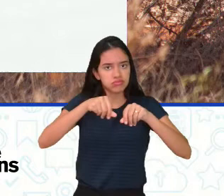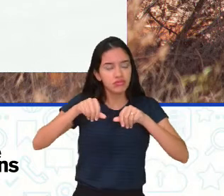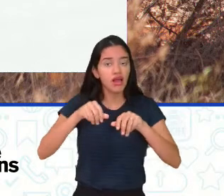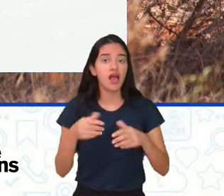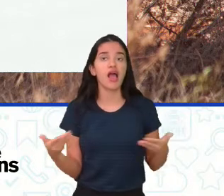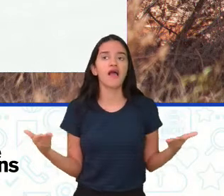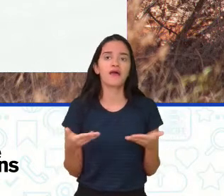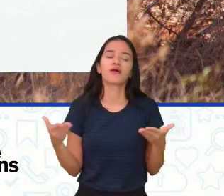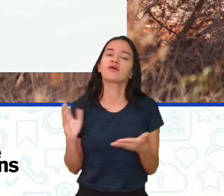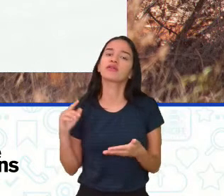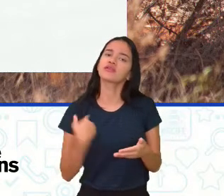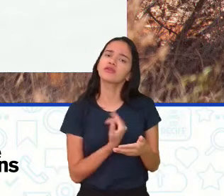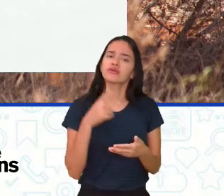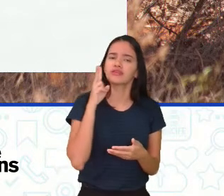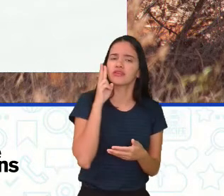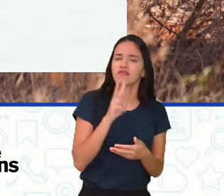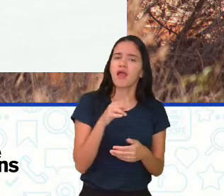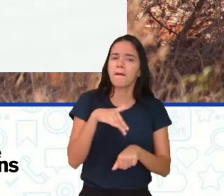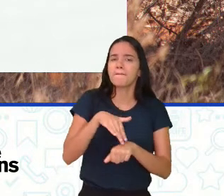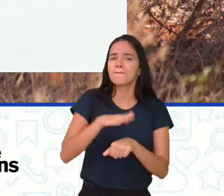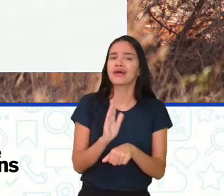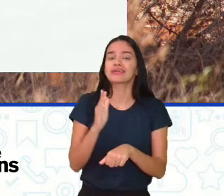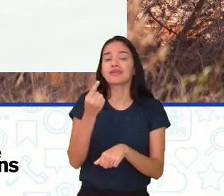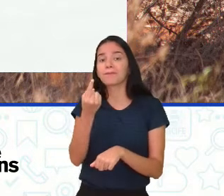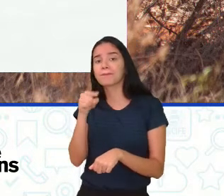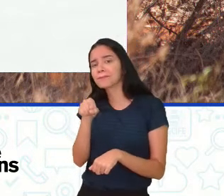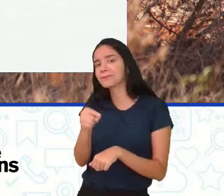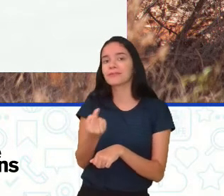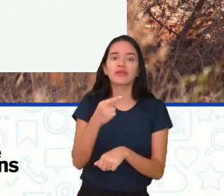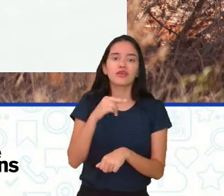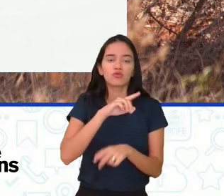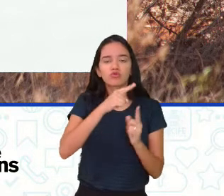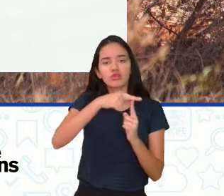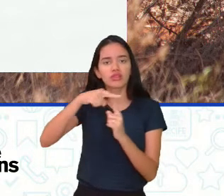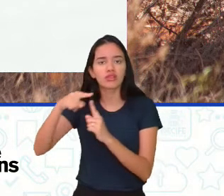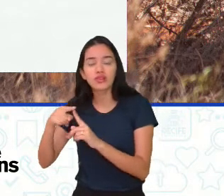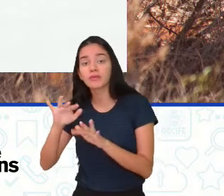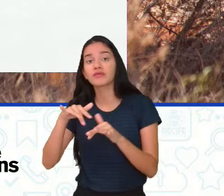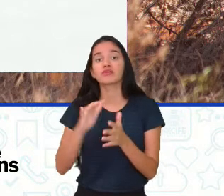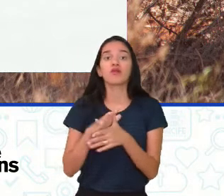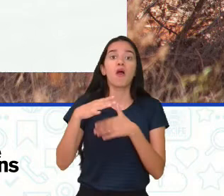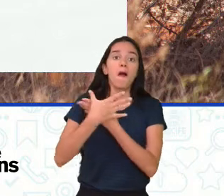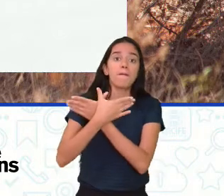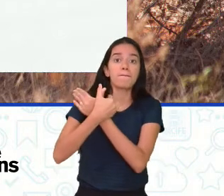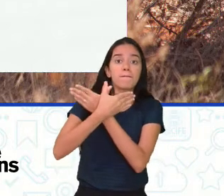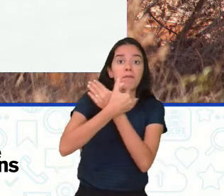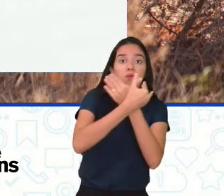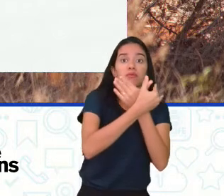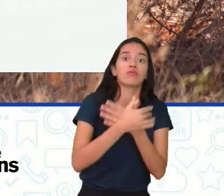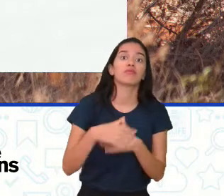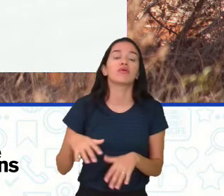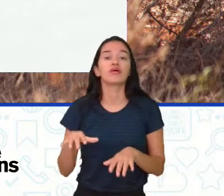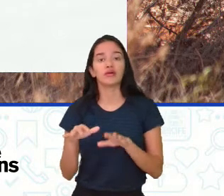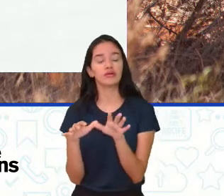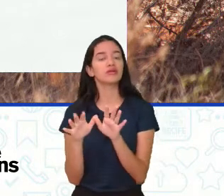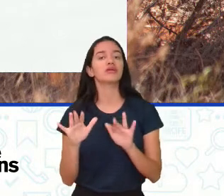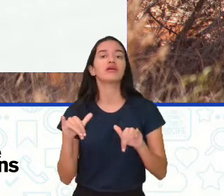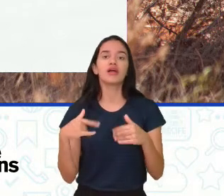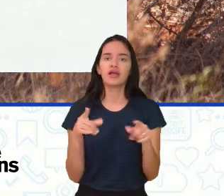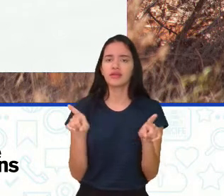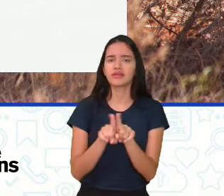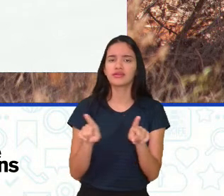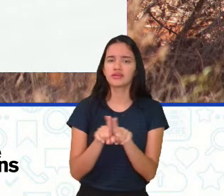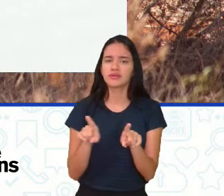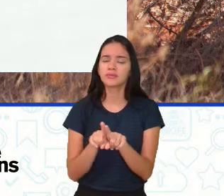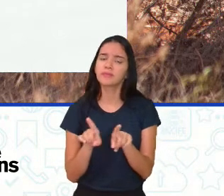lado, a gente vê que temos aí, ó, mais de 1.000 espécies de borboletas e cerca de 10 mil de mariposas. Então,